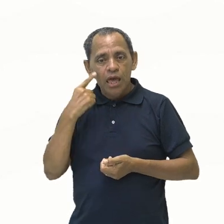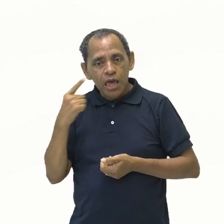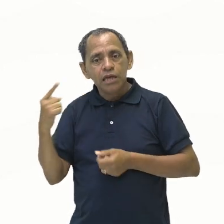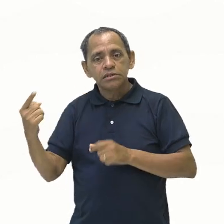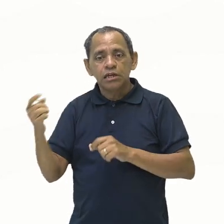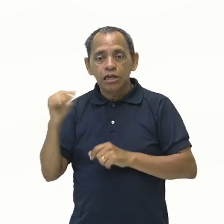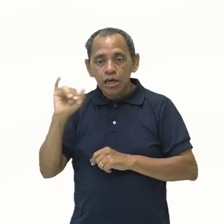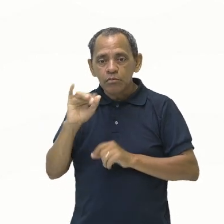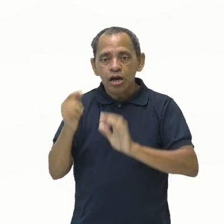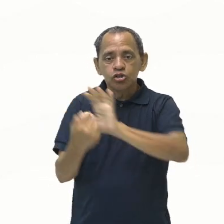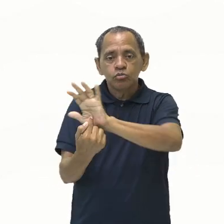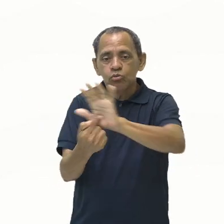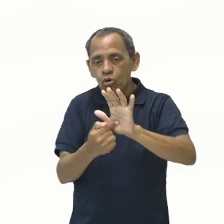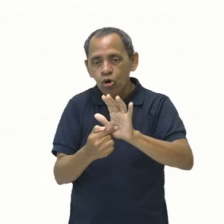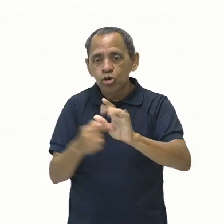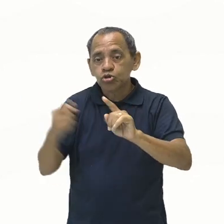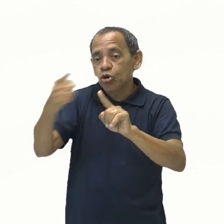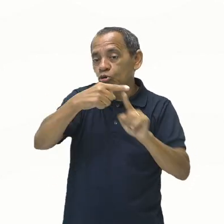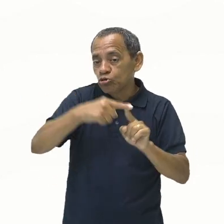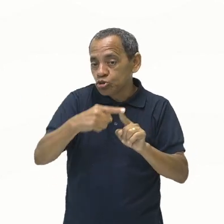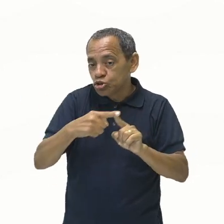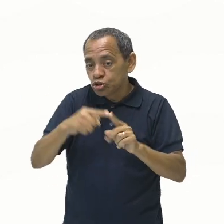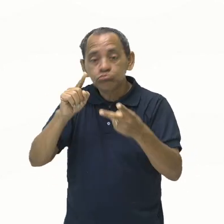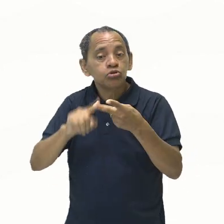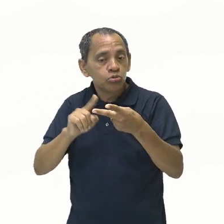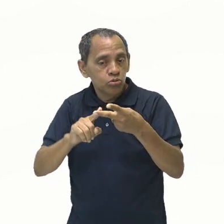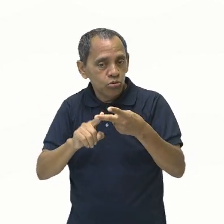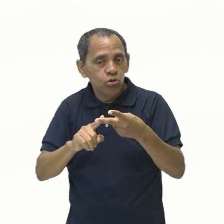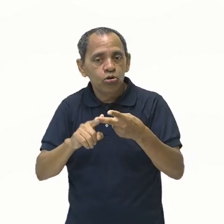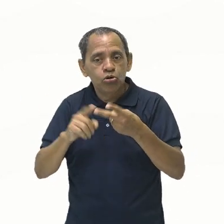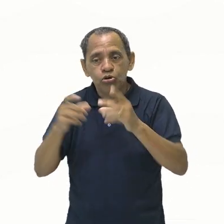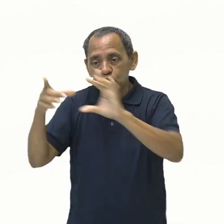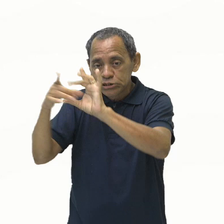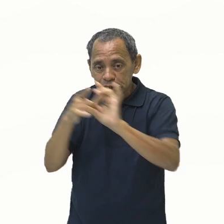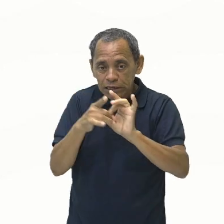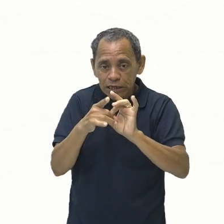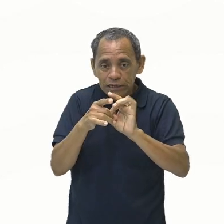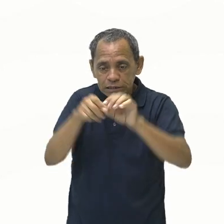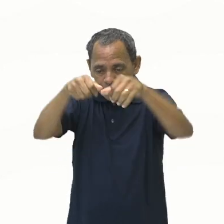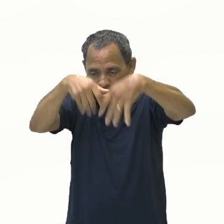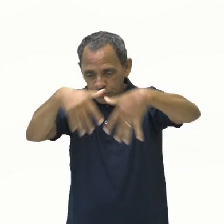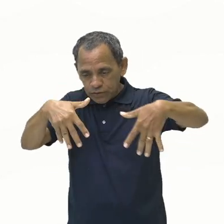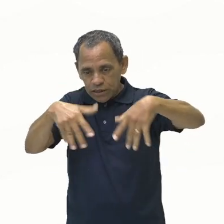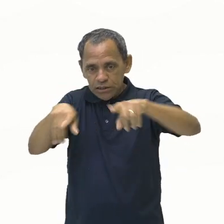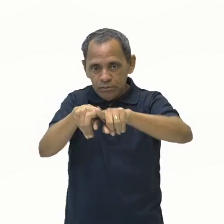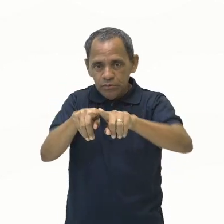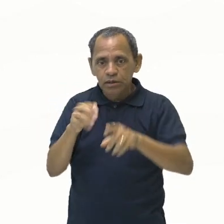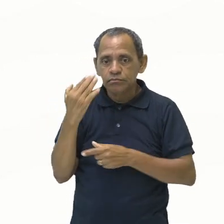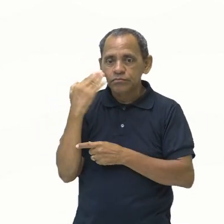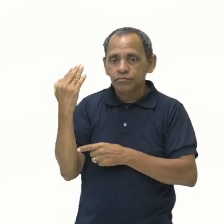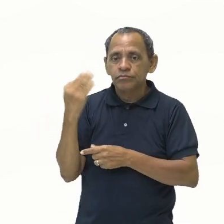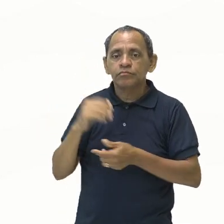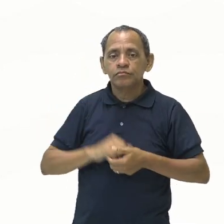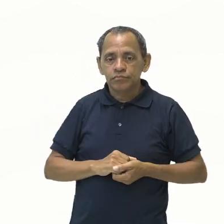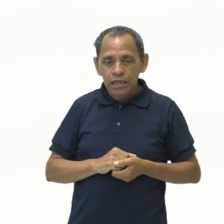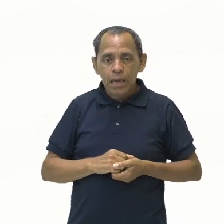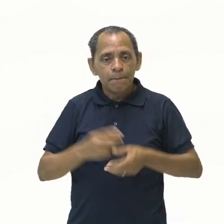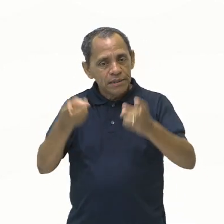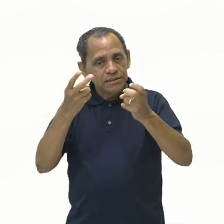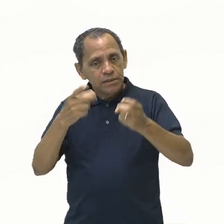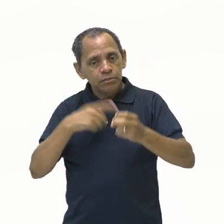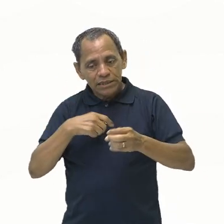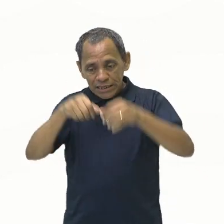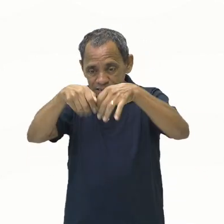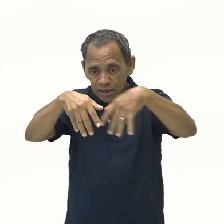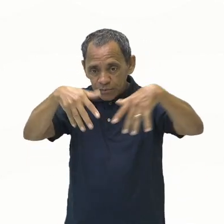ó, destaquei a cadeia principal. E o que é isso aqui? É carbono, isso aqui é um CH3, então é uma ramificação. Quer dizer